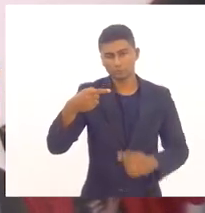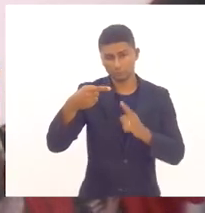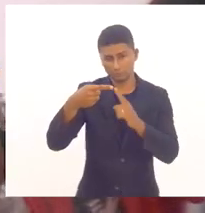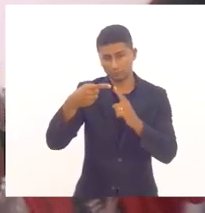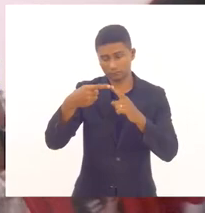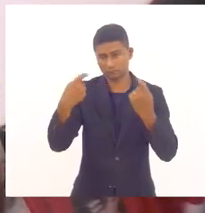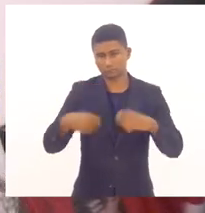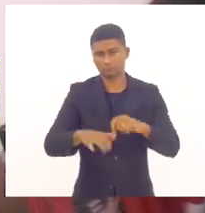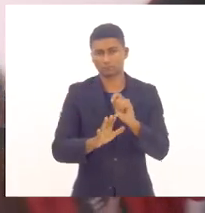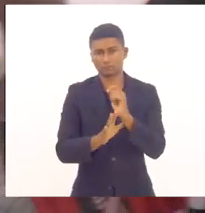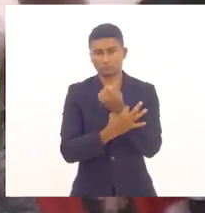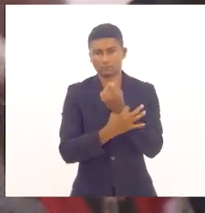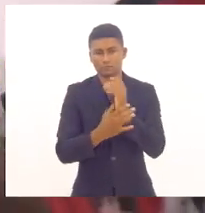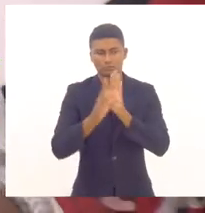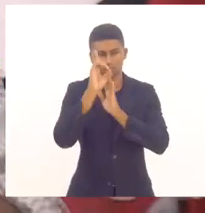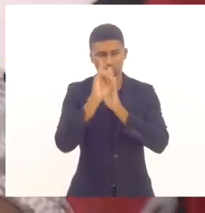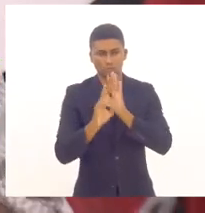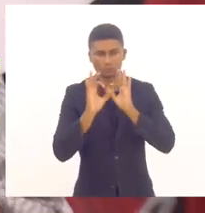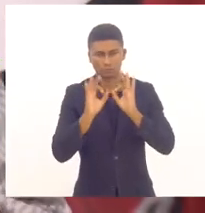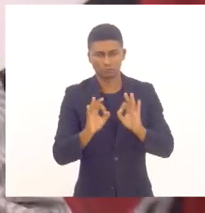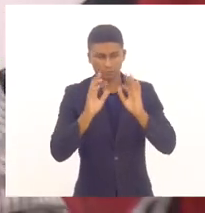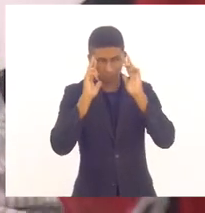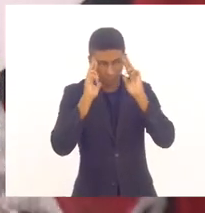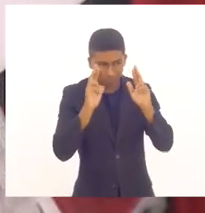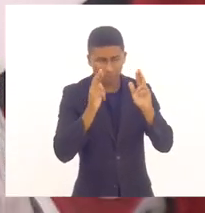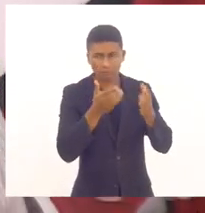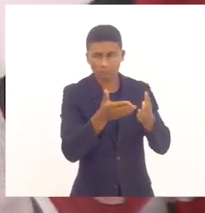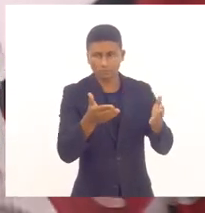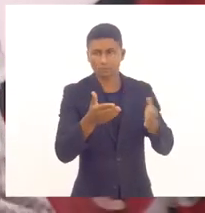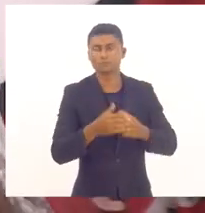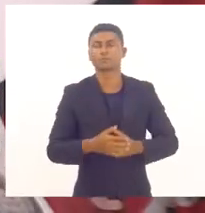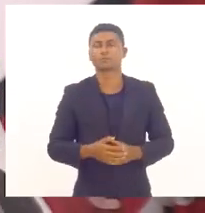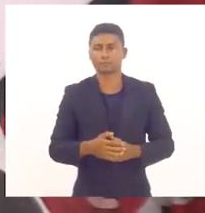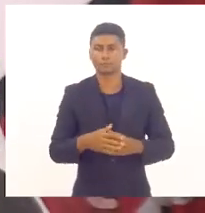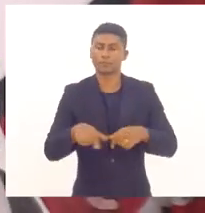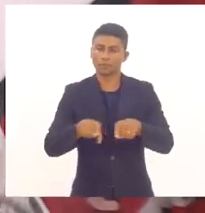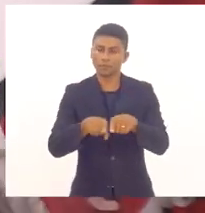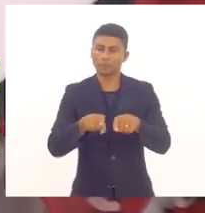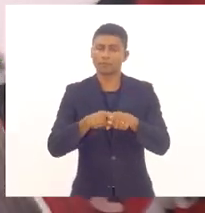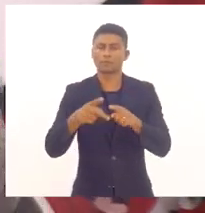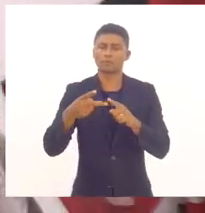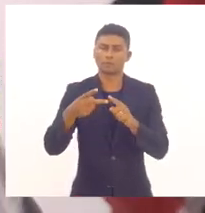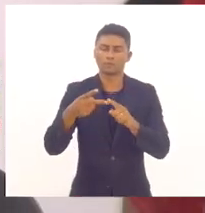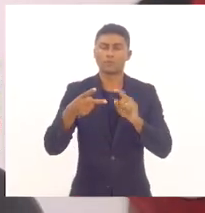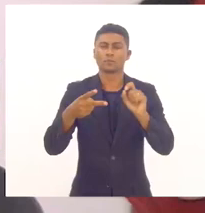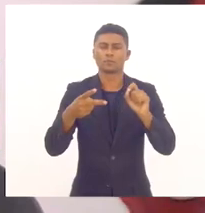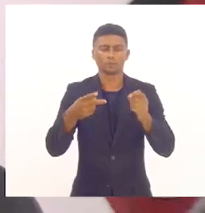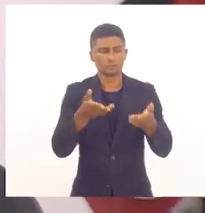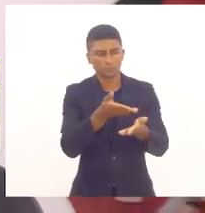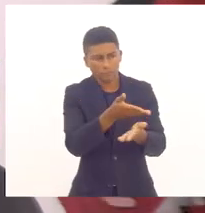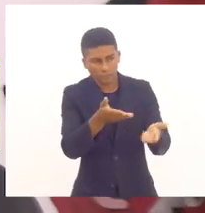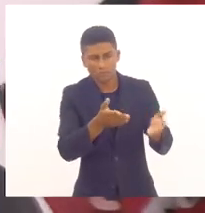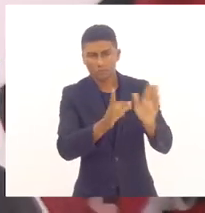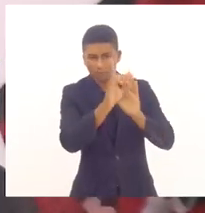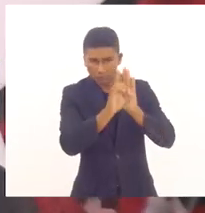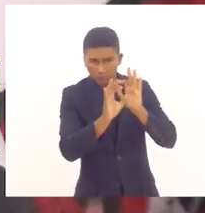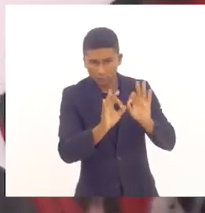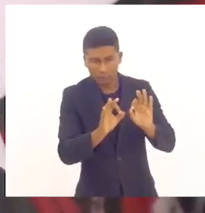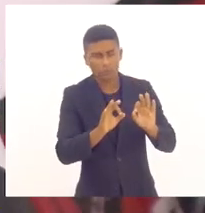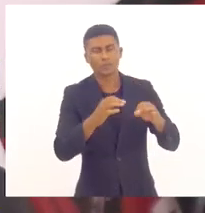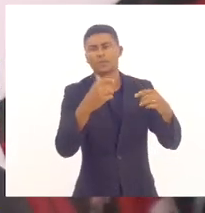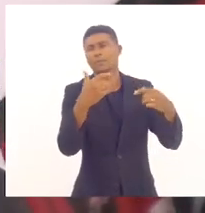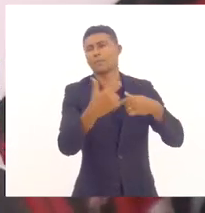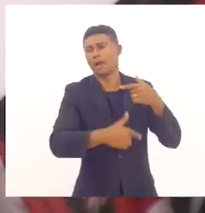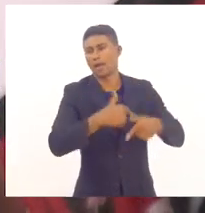salvaguardar, respeitando os detentores e também criando formas para esses detentores poderem trabalhar com a